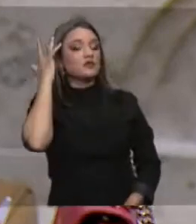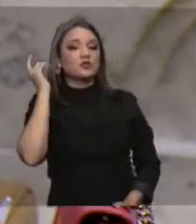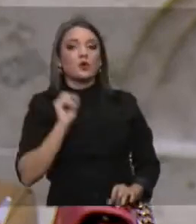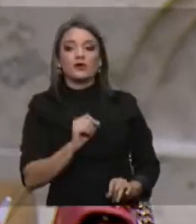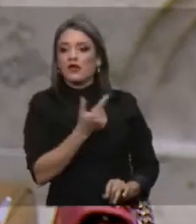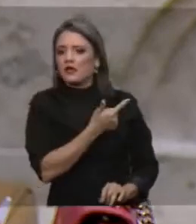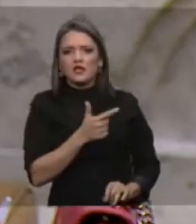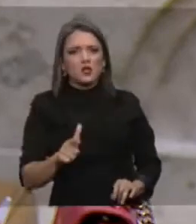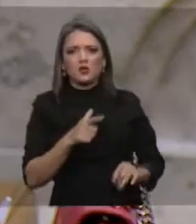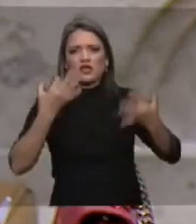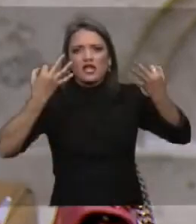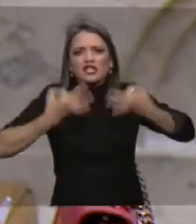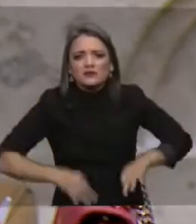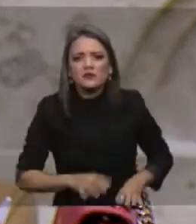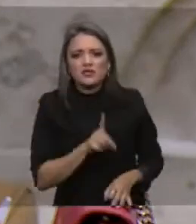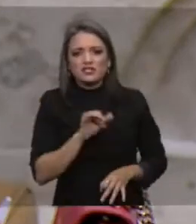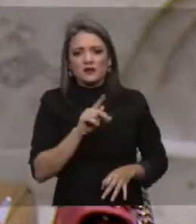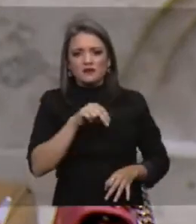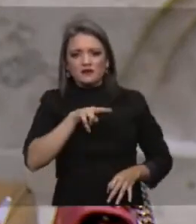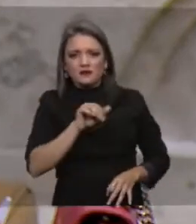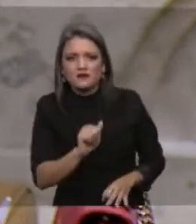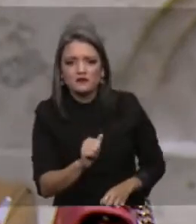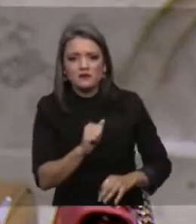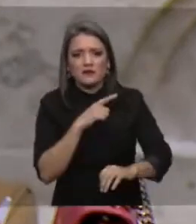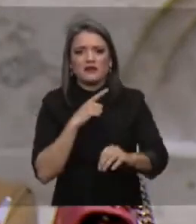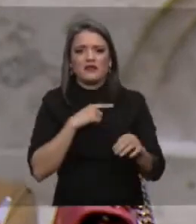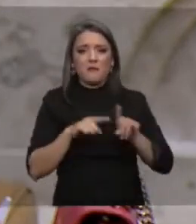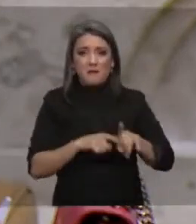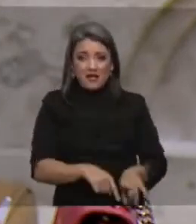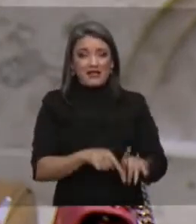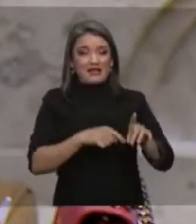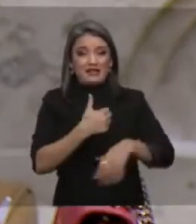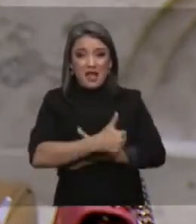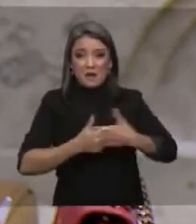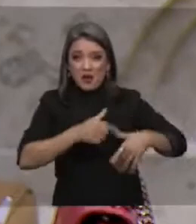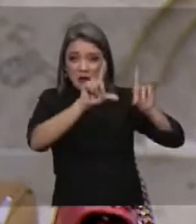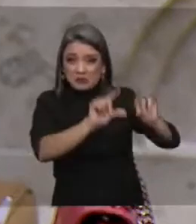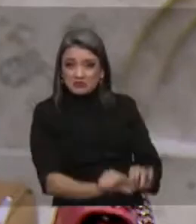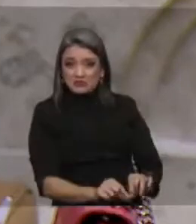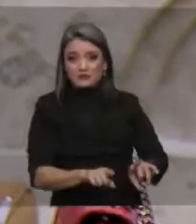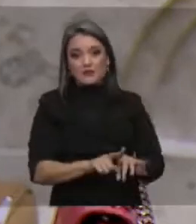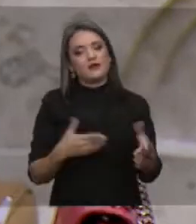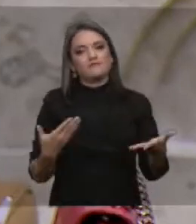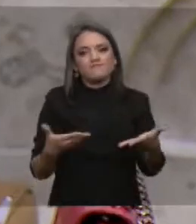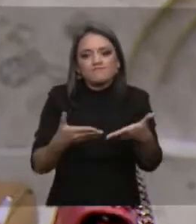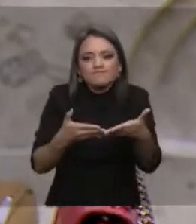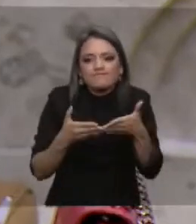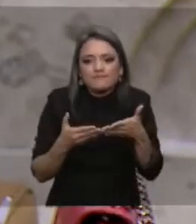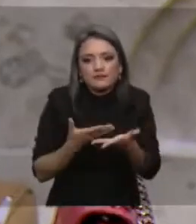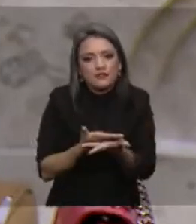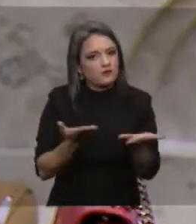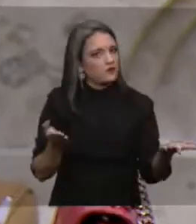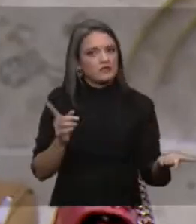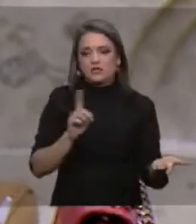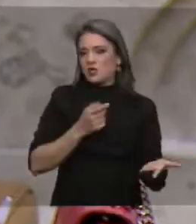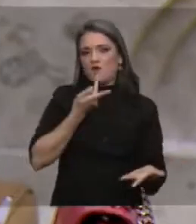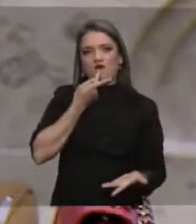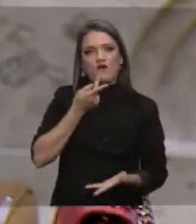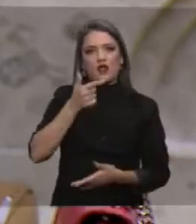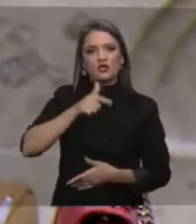que não teria dignidade ou seria de baixa estatura moral. Foram as palavras. E eu vou pedir licença a todos para não